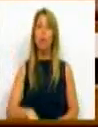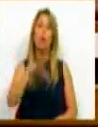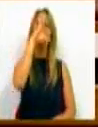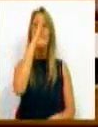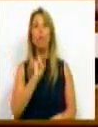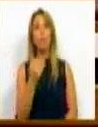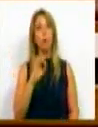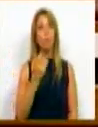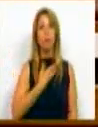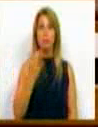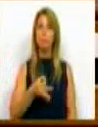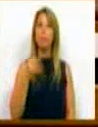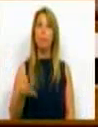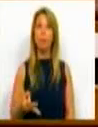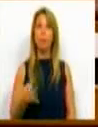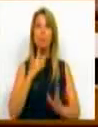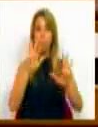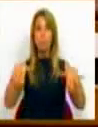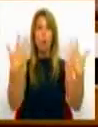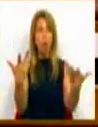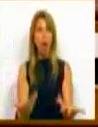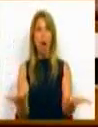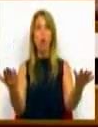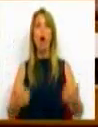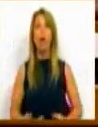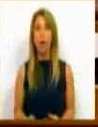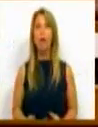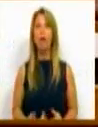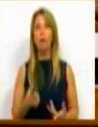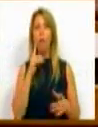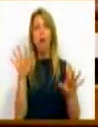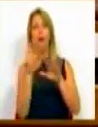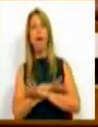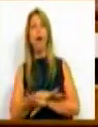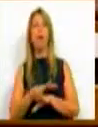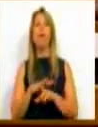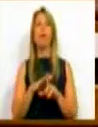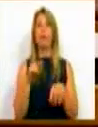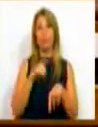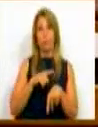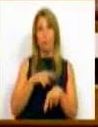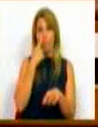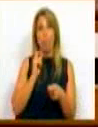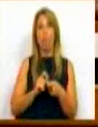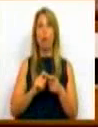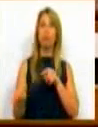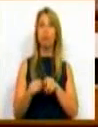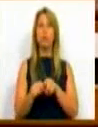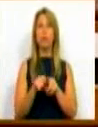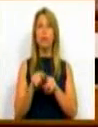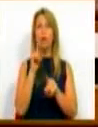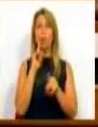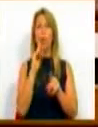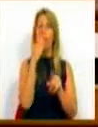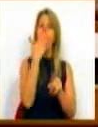governo PSD-PP pode agora, na cosmética do momento político, simular e copiar